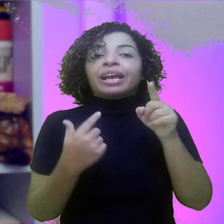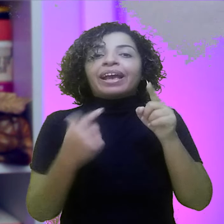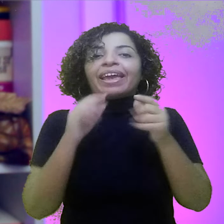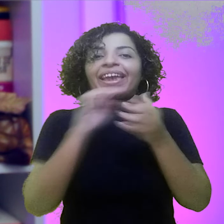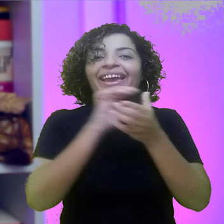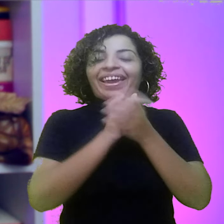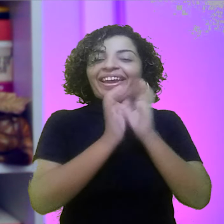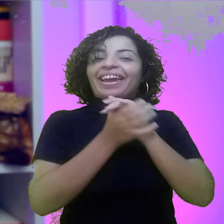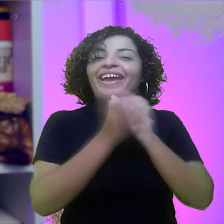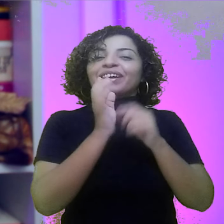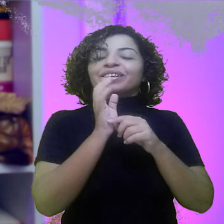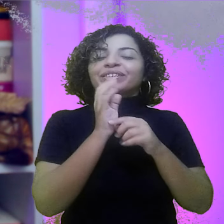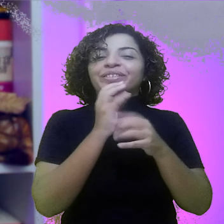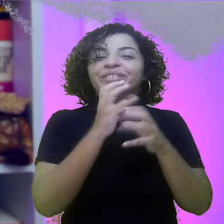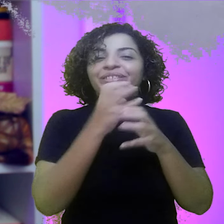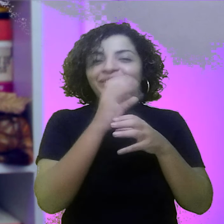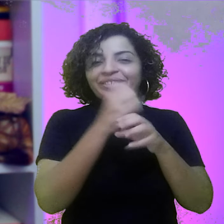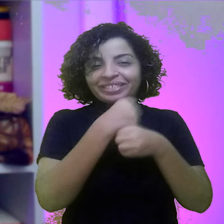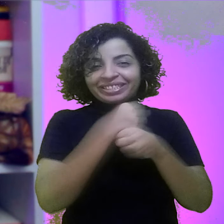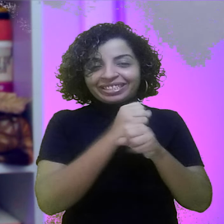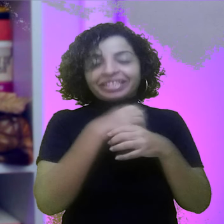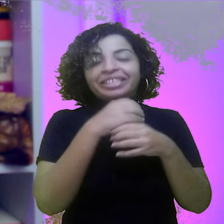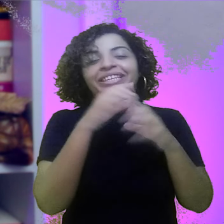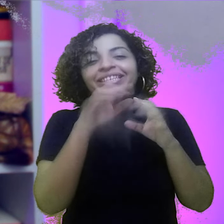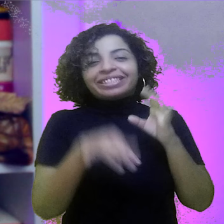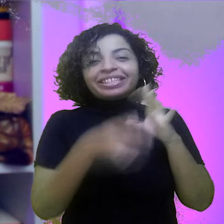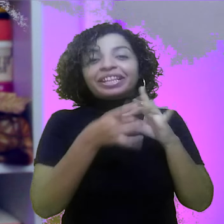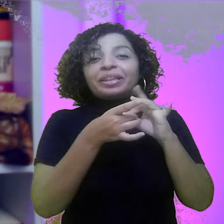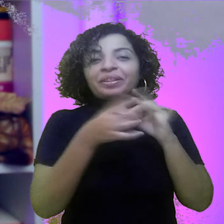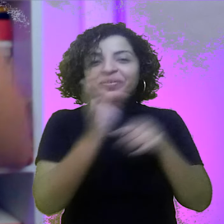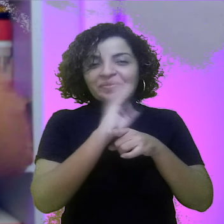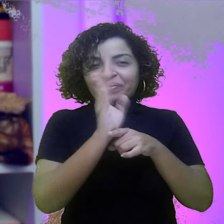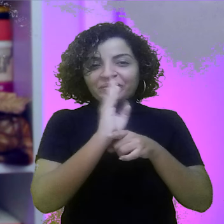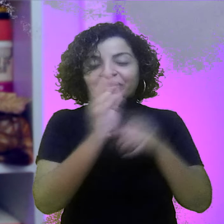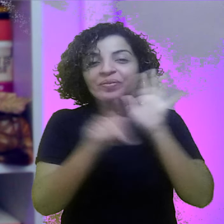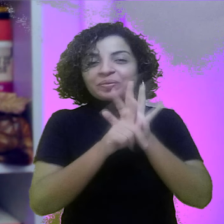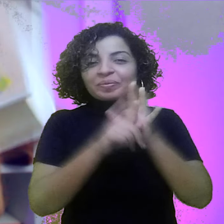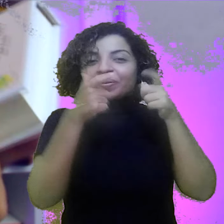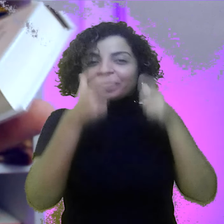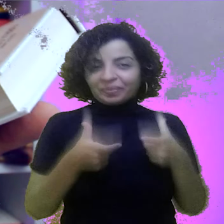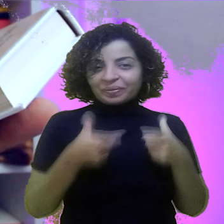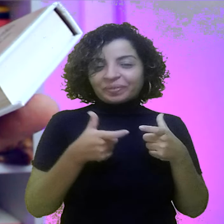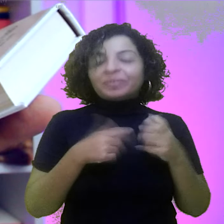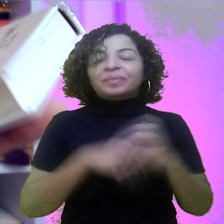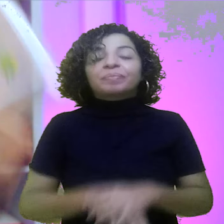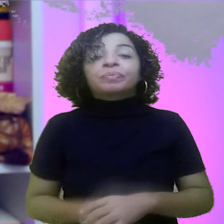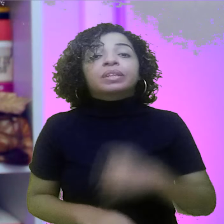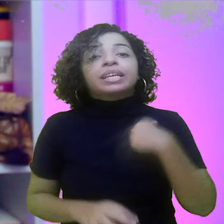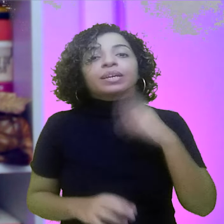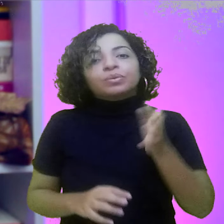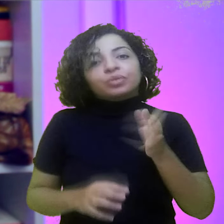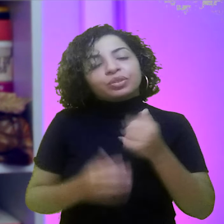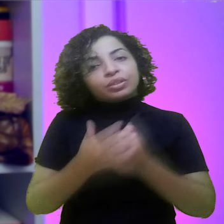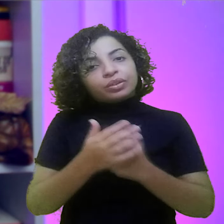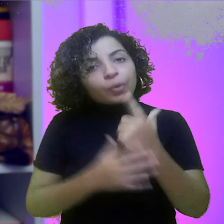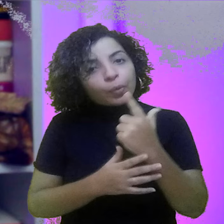Ciência, que foi o nosso segundo episódio da nossa série Livreiros do Brasil. Vou deixar o link aqui no box de descrição, no cardzinho. Eu já tinha